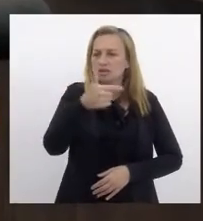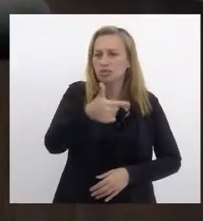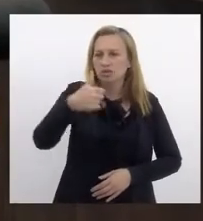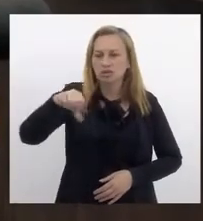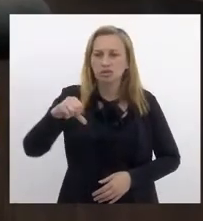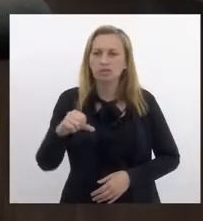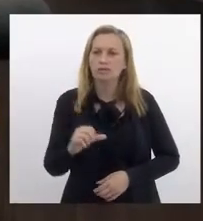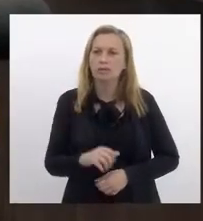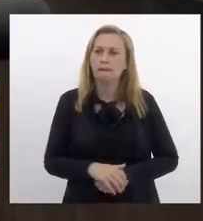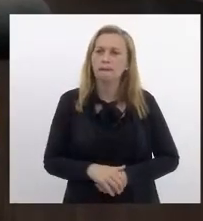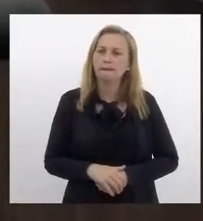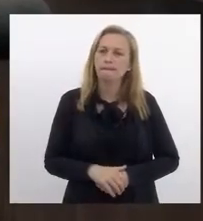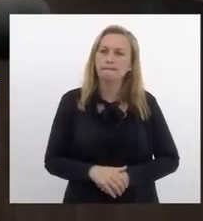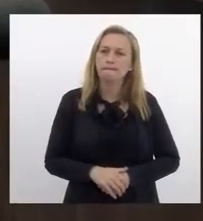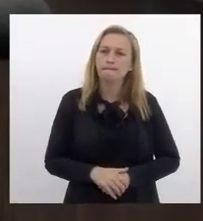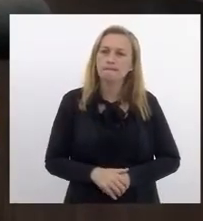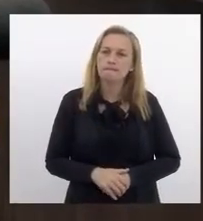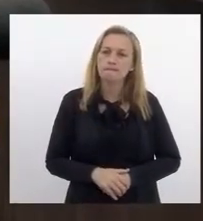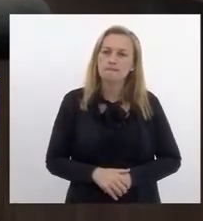1377/2019.